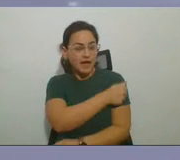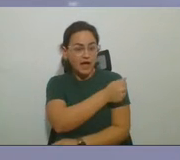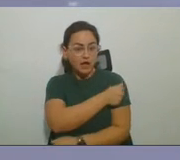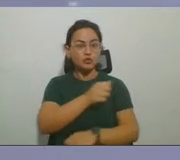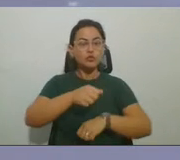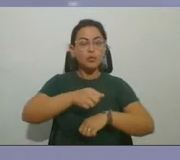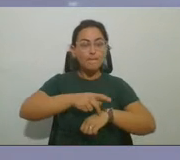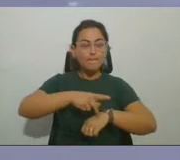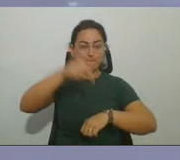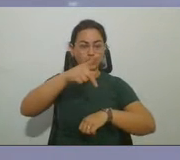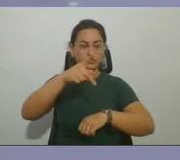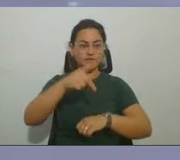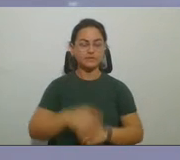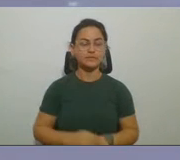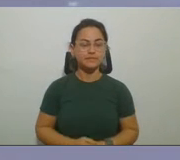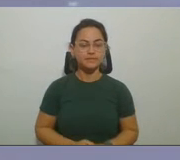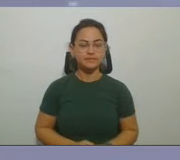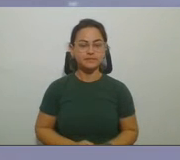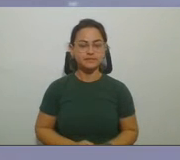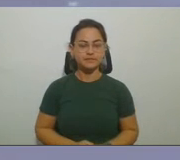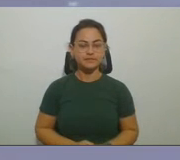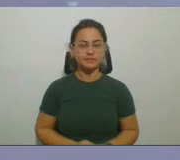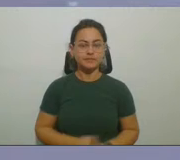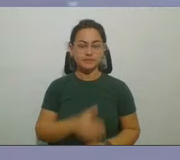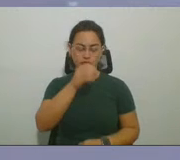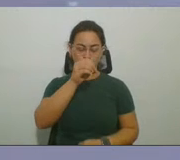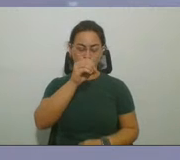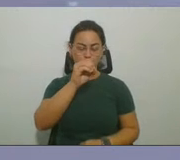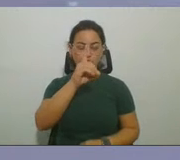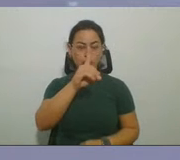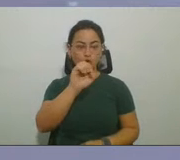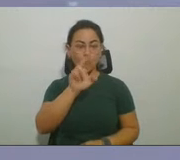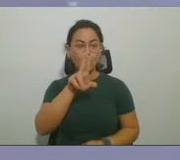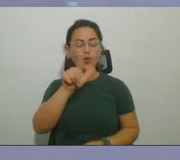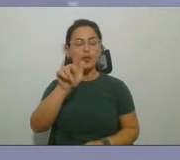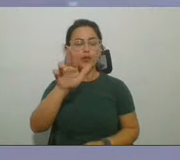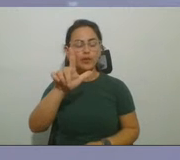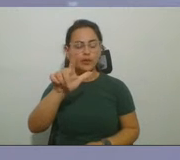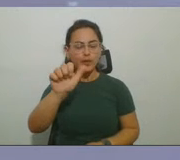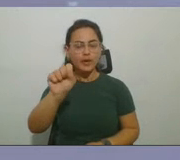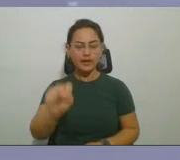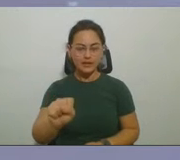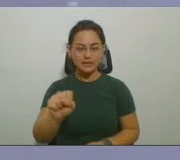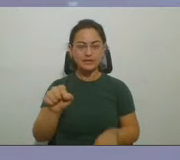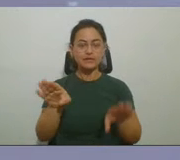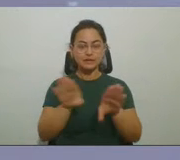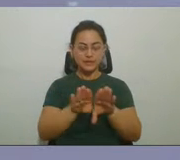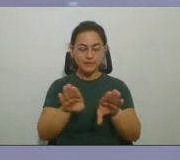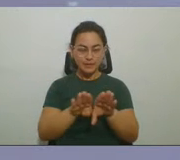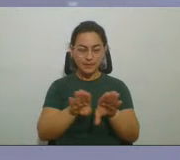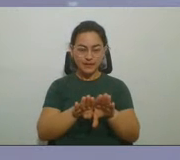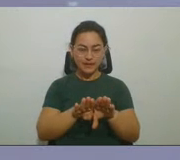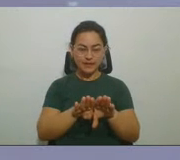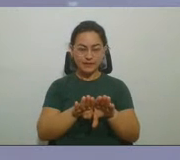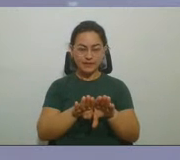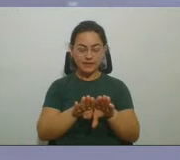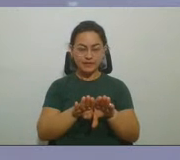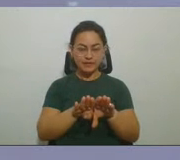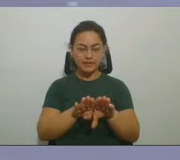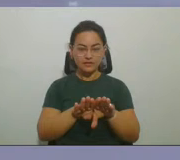pós-graduação, o Douglas, e também temos, né,